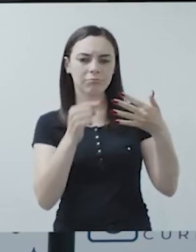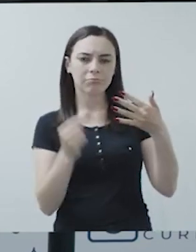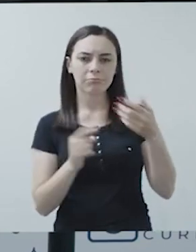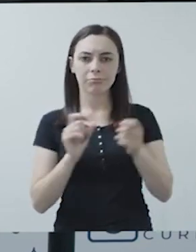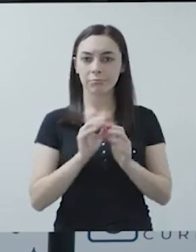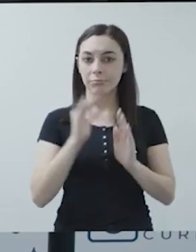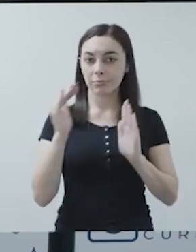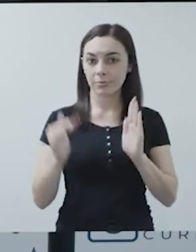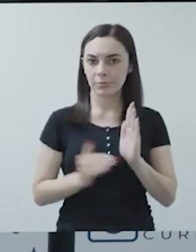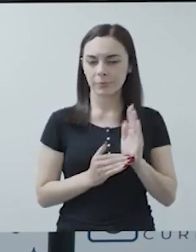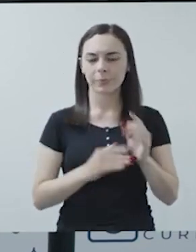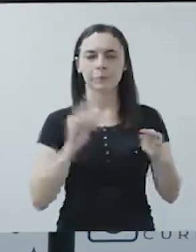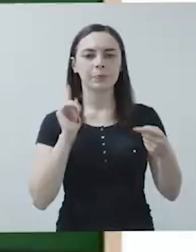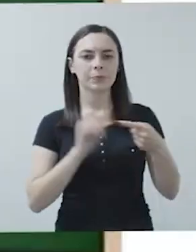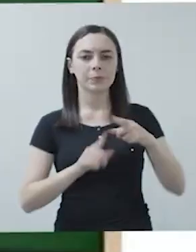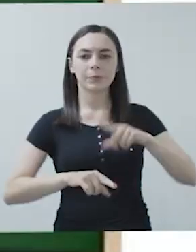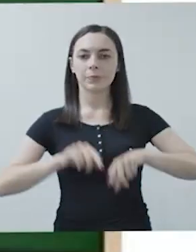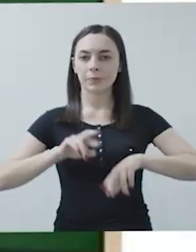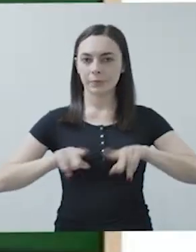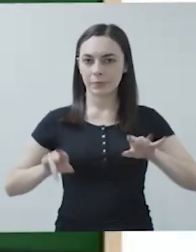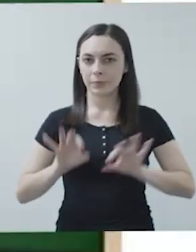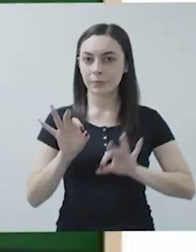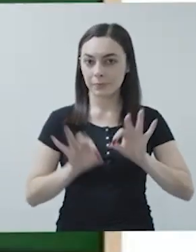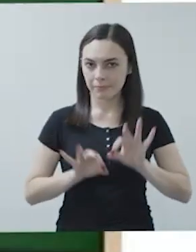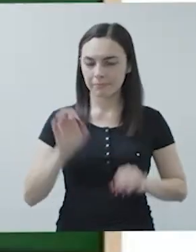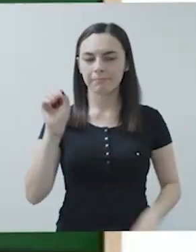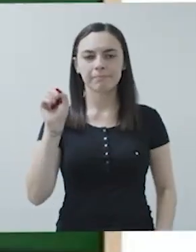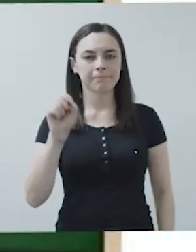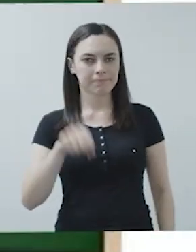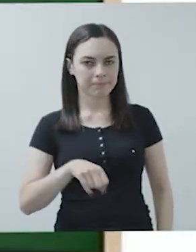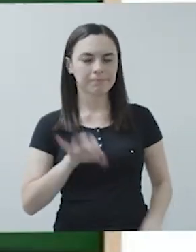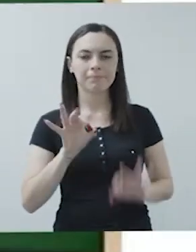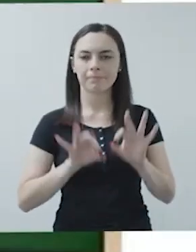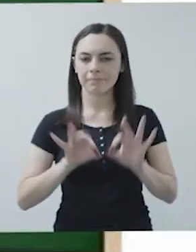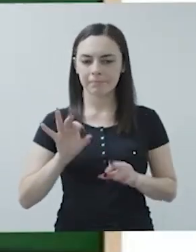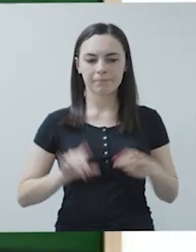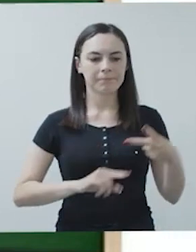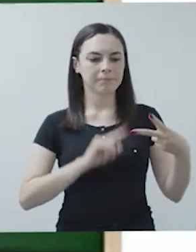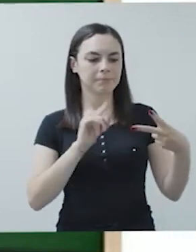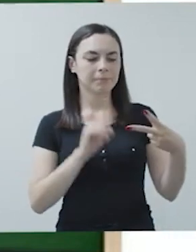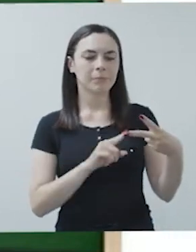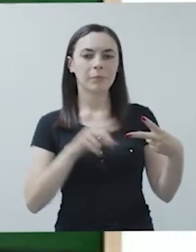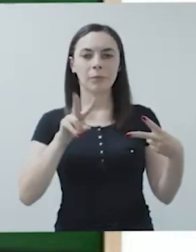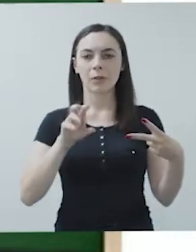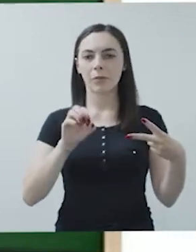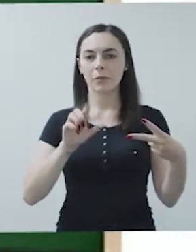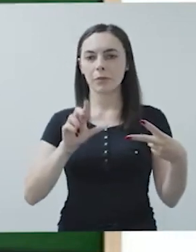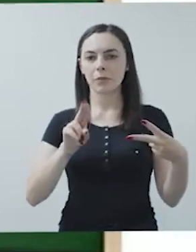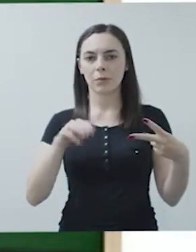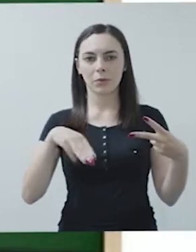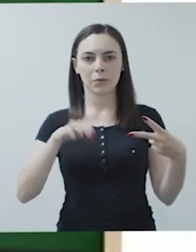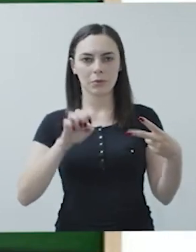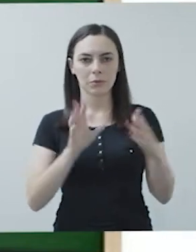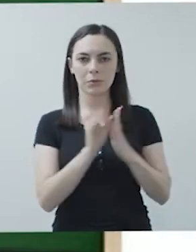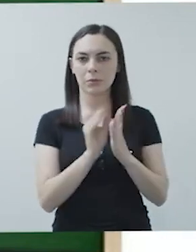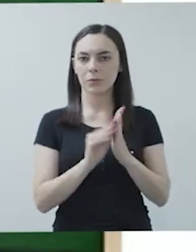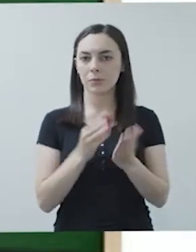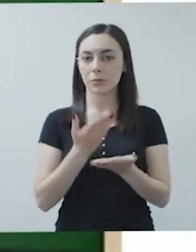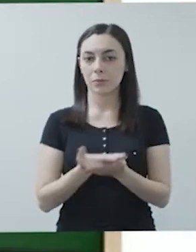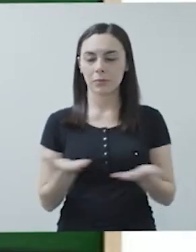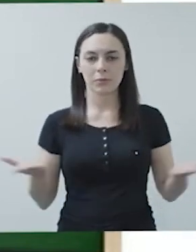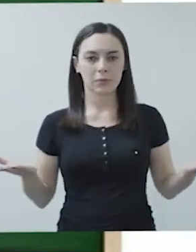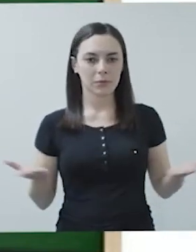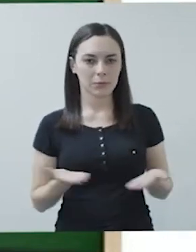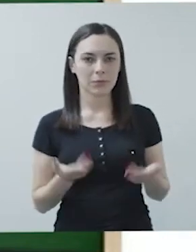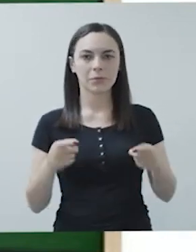de hoje. A gente organizou os materiais? Sim, né? Organizamos. Noção de volume foi o conteúdo da nossa aula de hoje